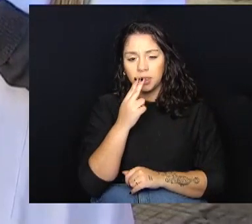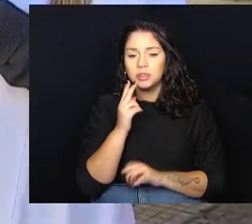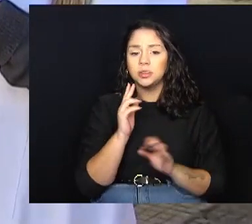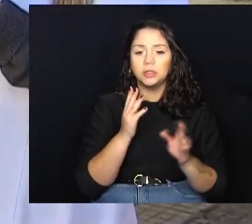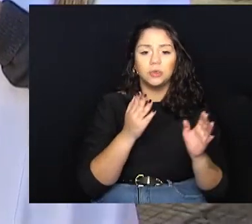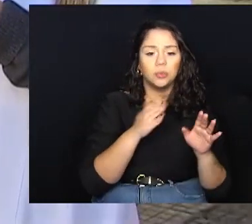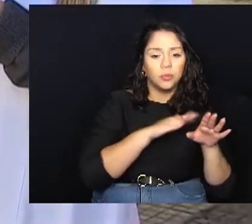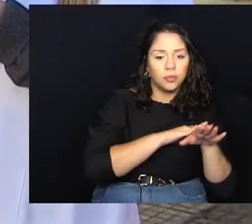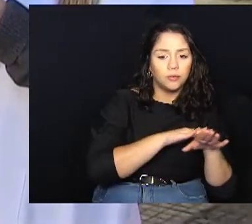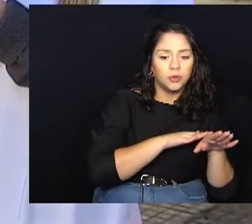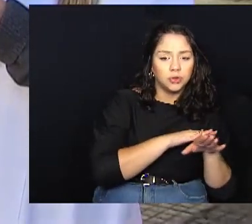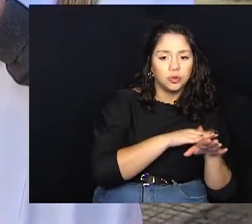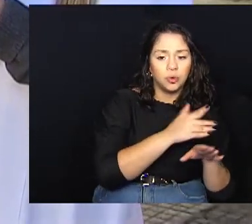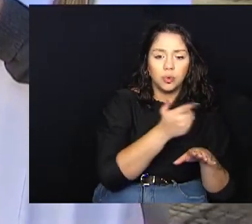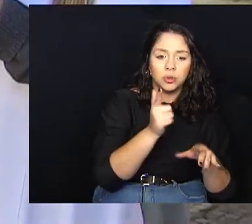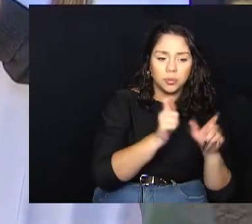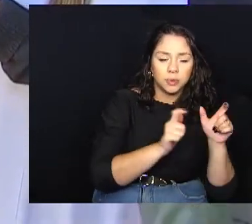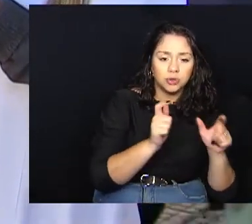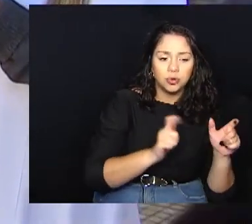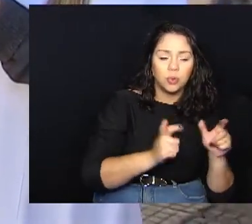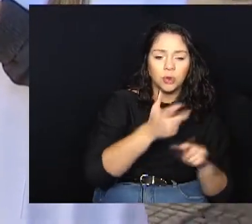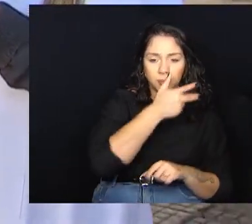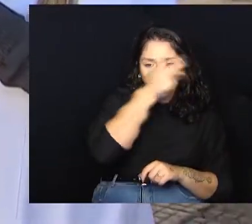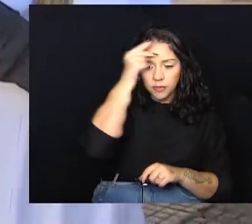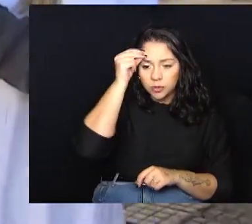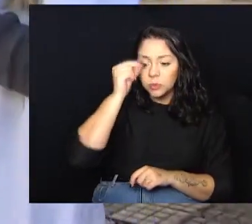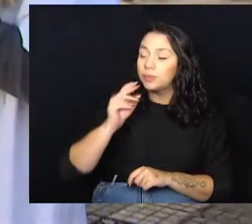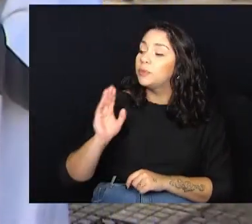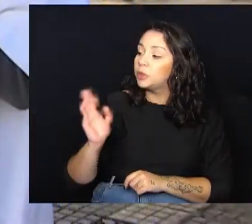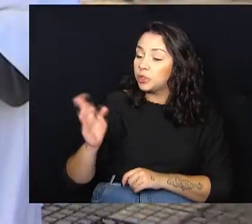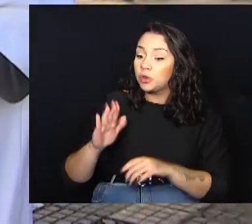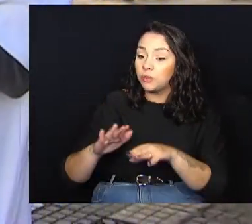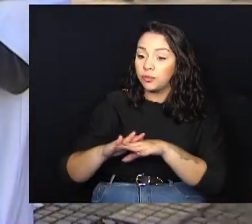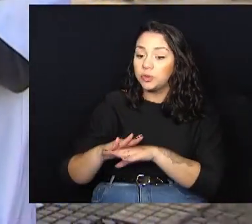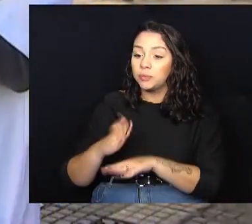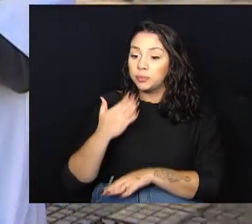conversar não é com alguém na prefeitura e tudo mais pedimos